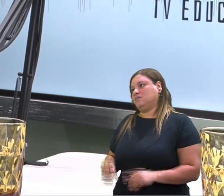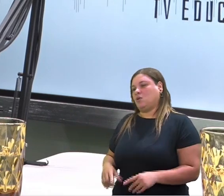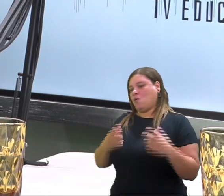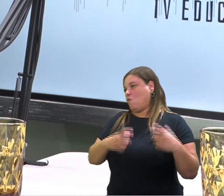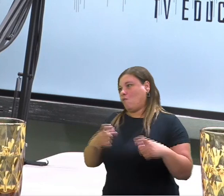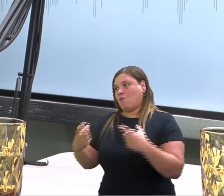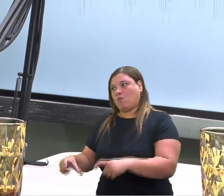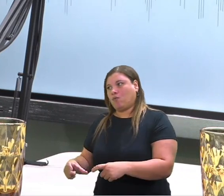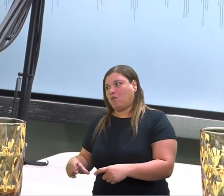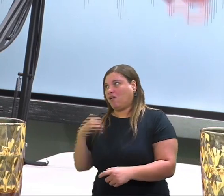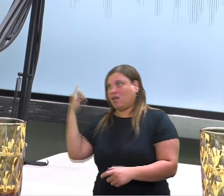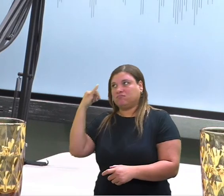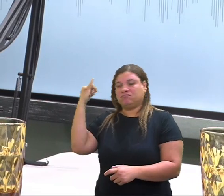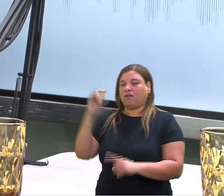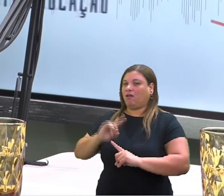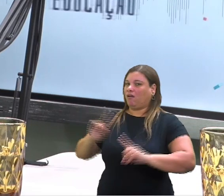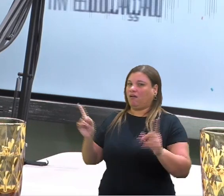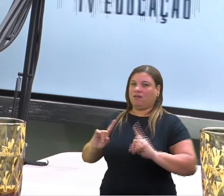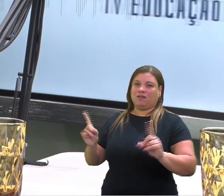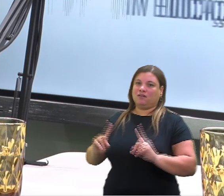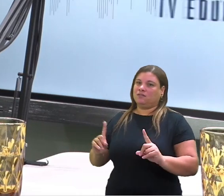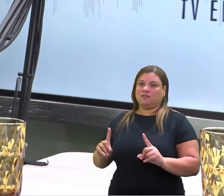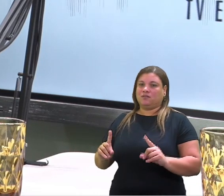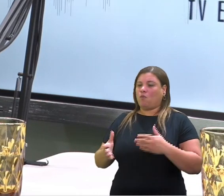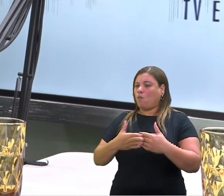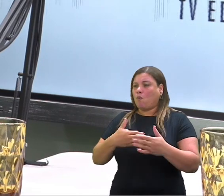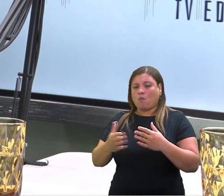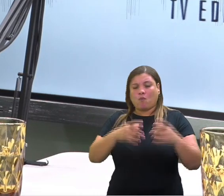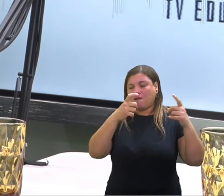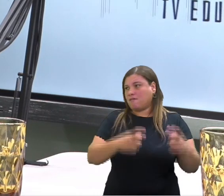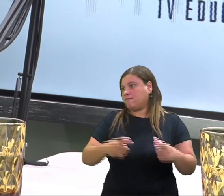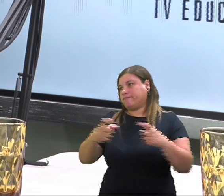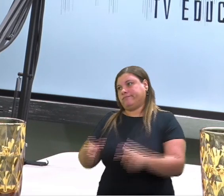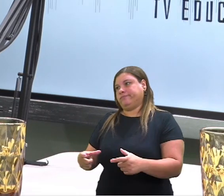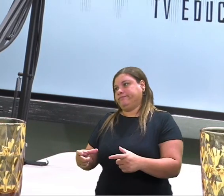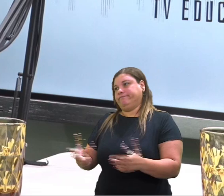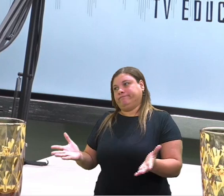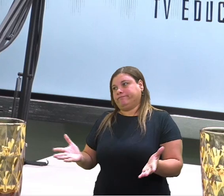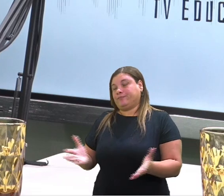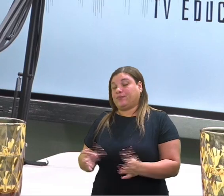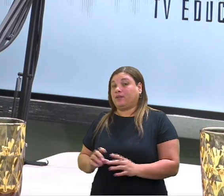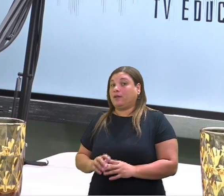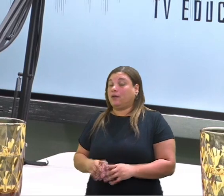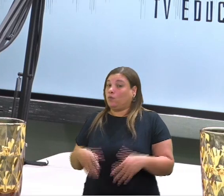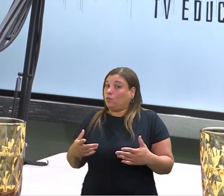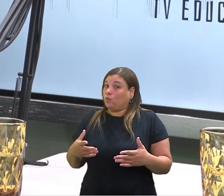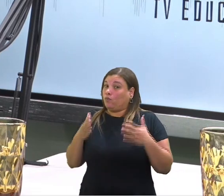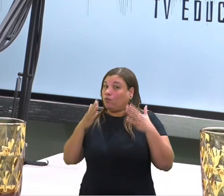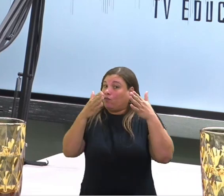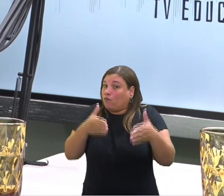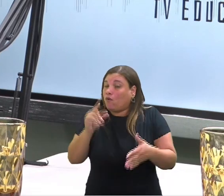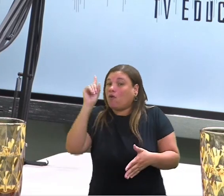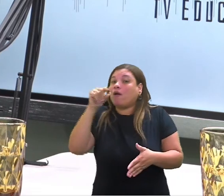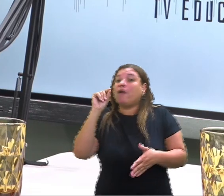centro de Valadares. Então, a primeira coisa é o seguinte: a escola tem um interesse? Nós, independente de ser municipal ou estadual, nós